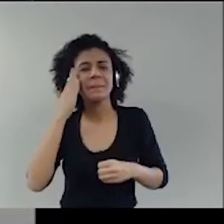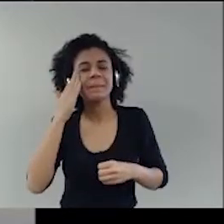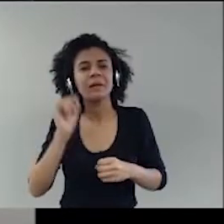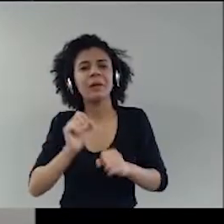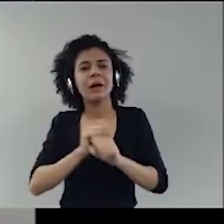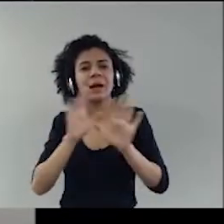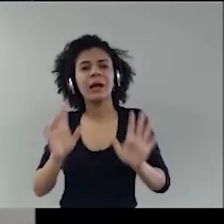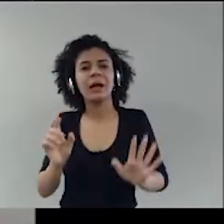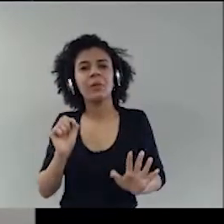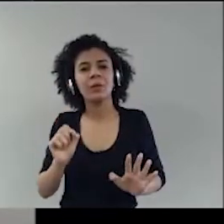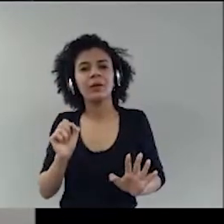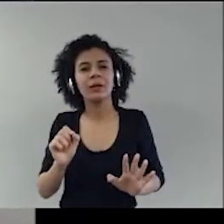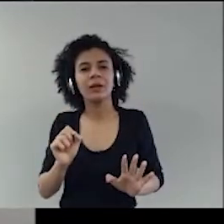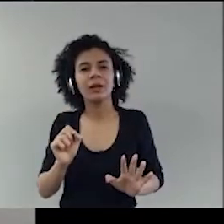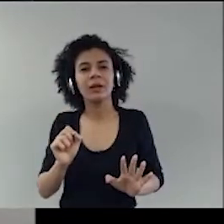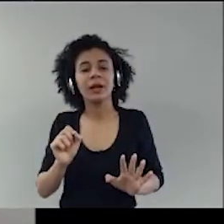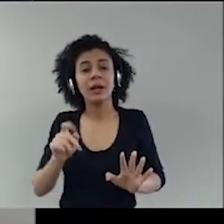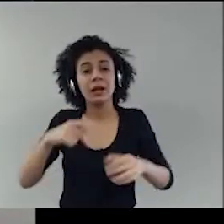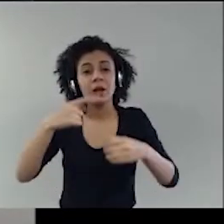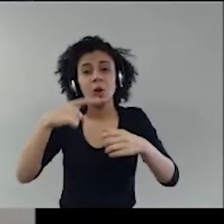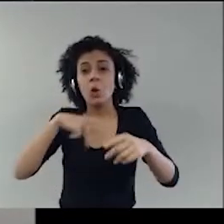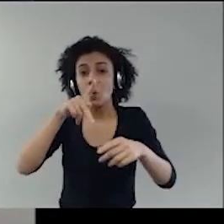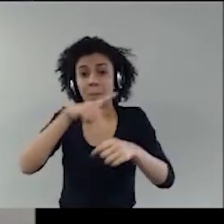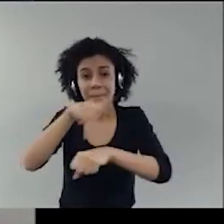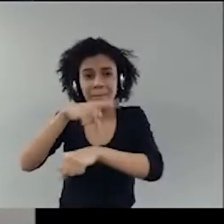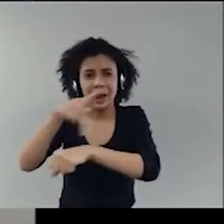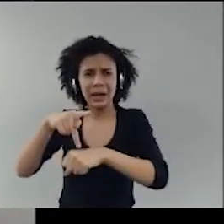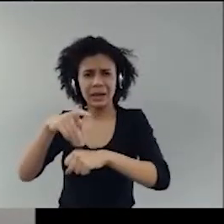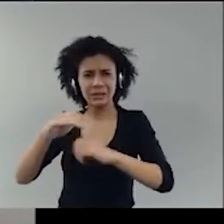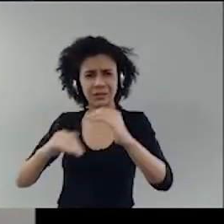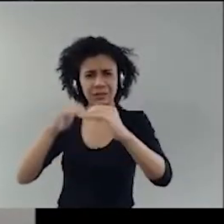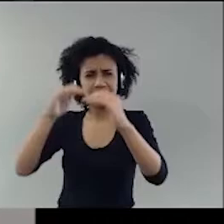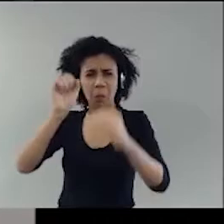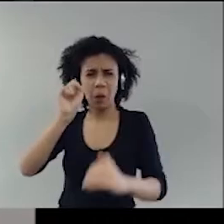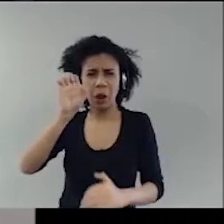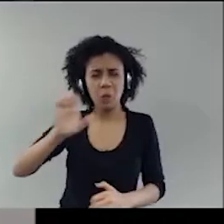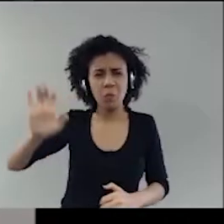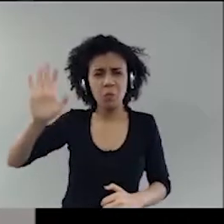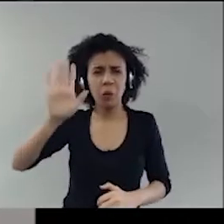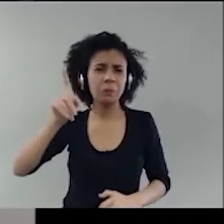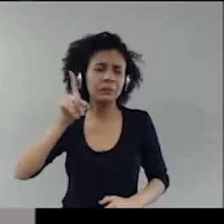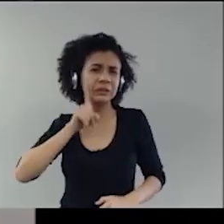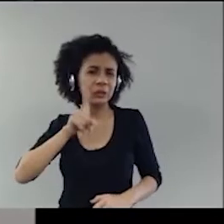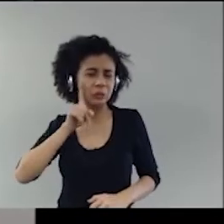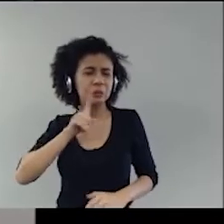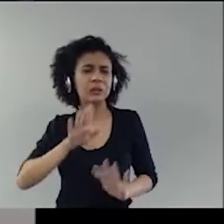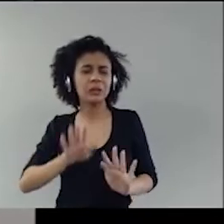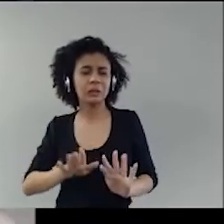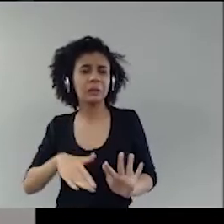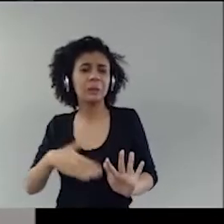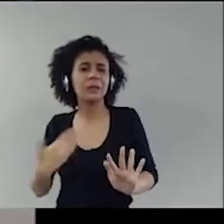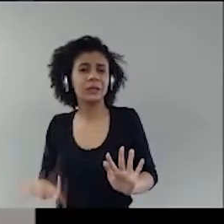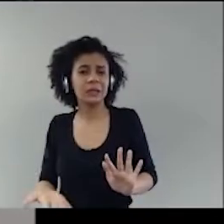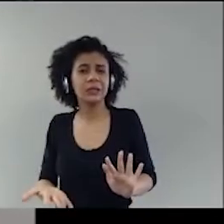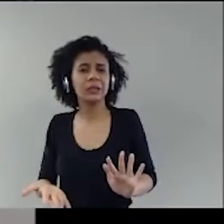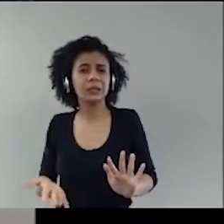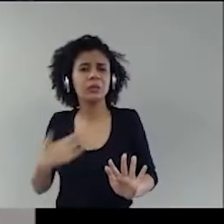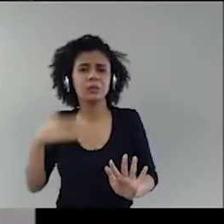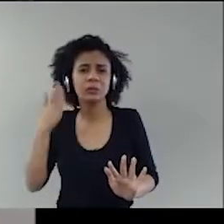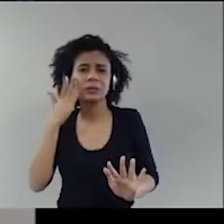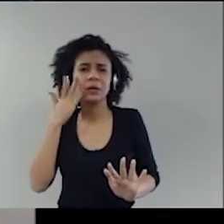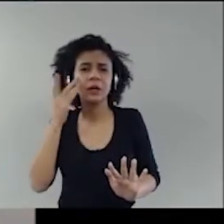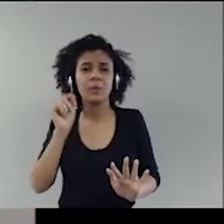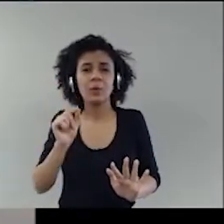claro, inclusive nos países desenvolvidos, seja na Europa, seja nos Estados Unidos. Então, de uma certa forma, o